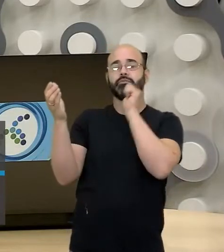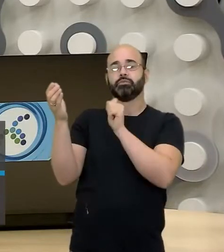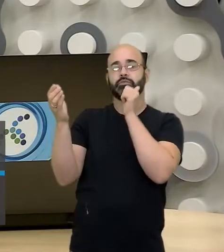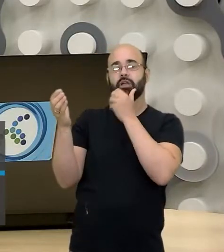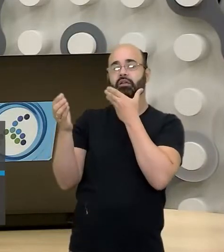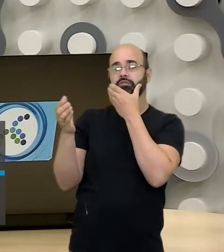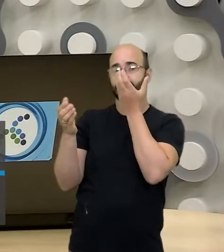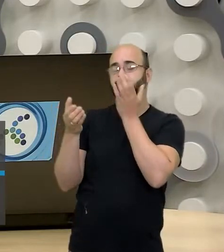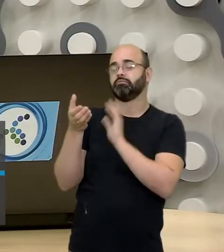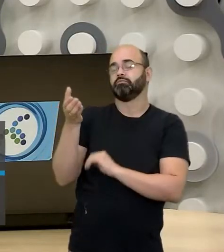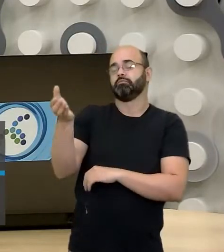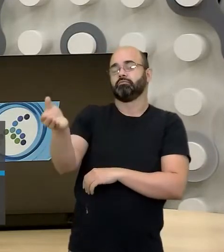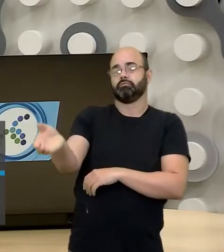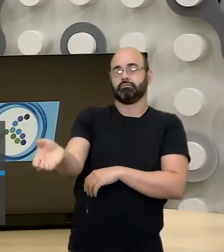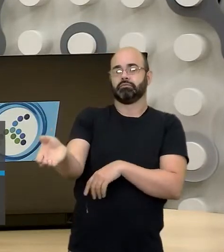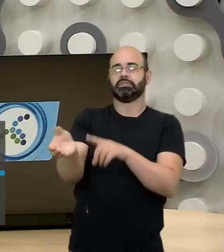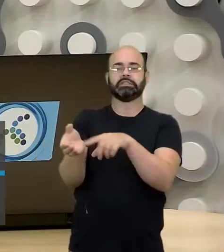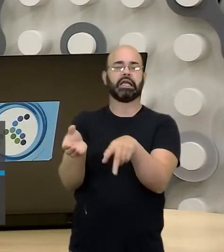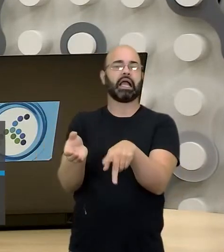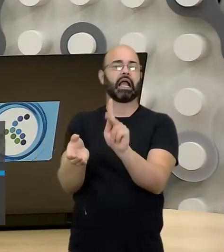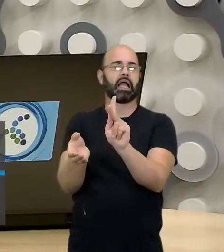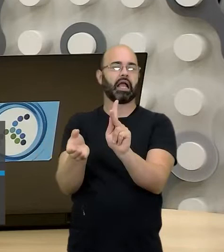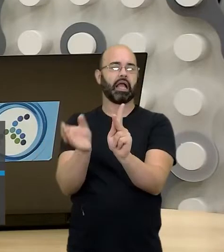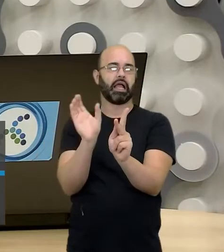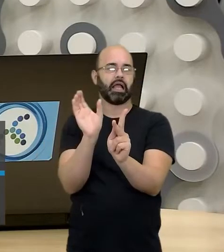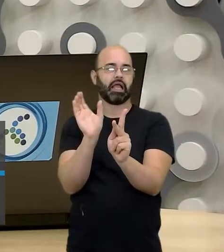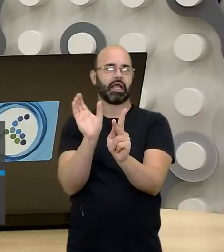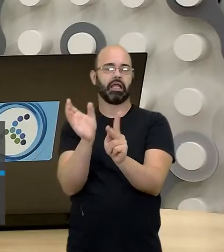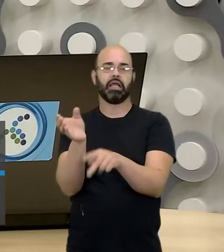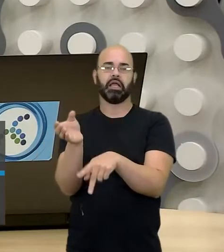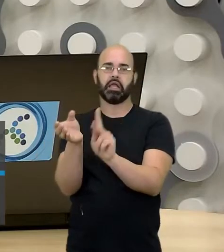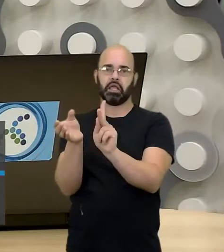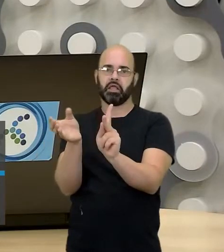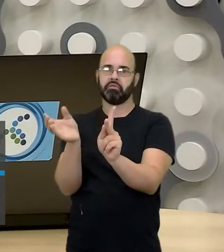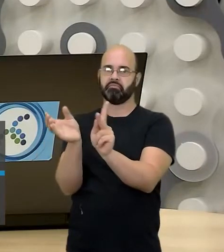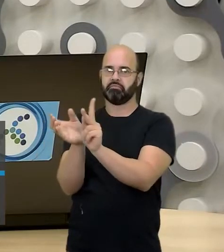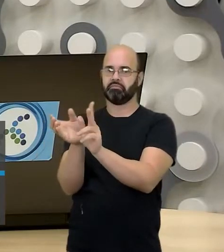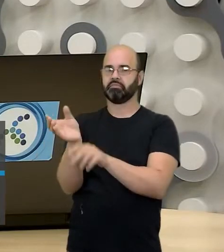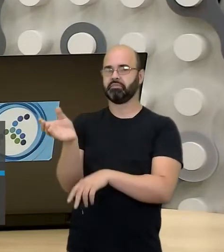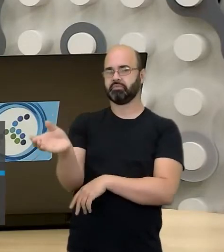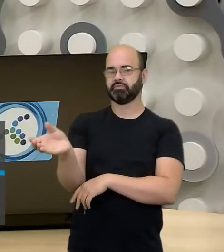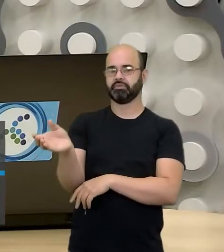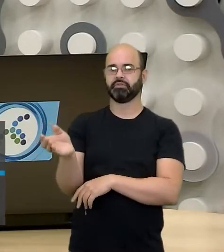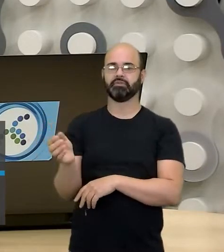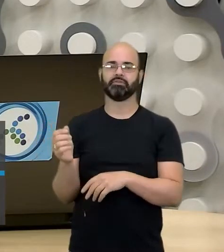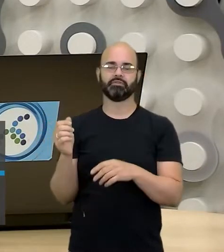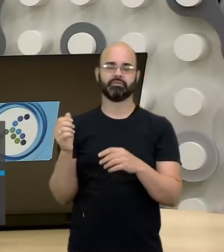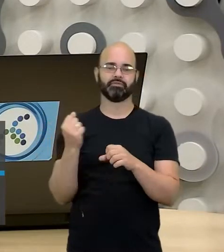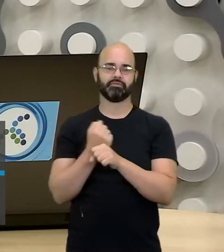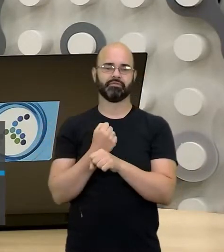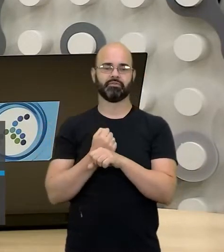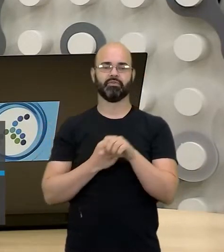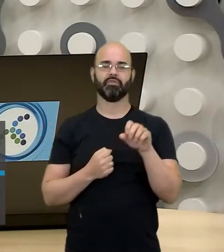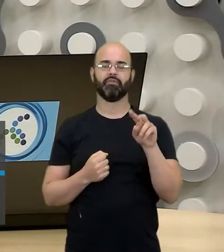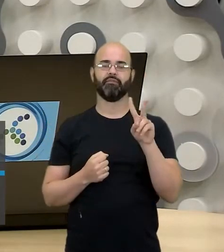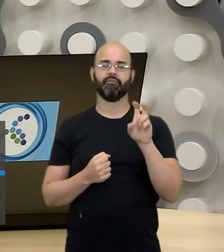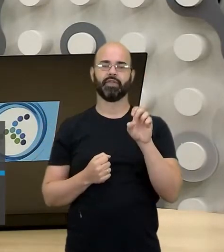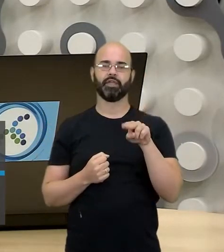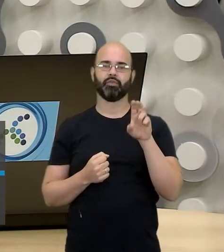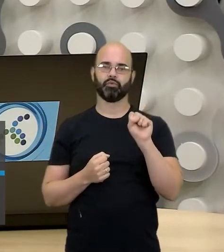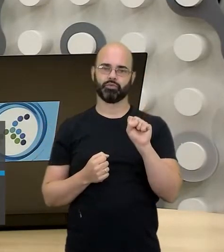maçã, e essa maçã tem uma letra K. E aí, o nome da escultura é Vênus